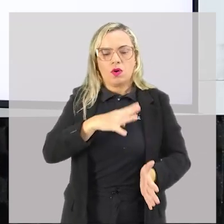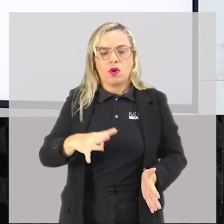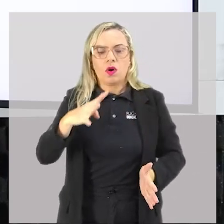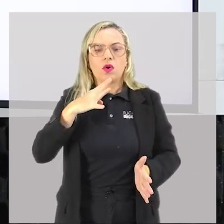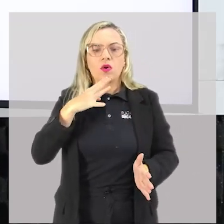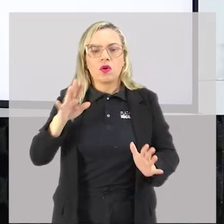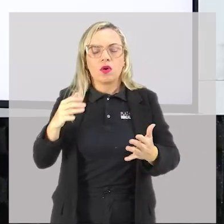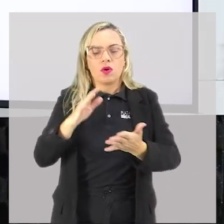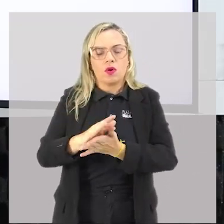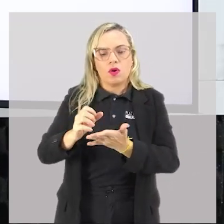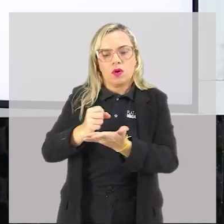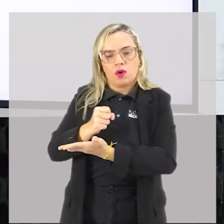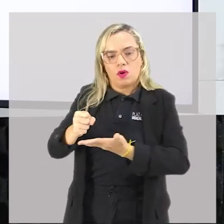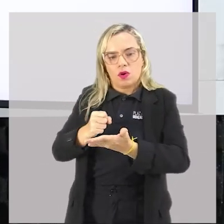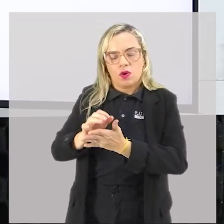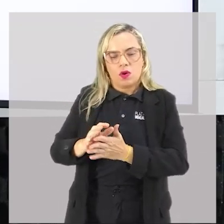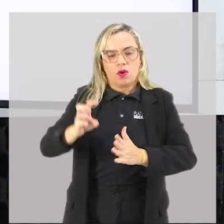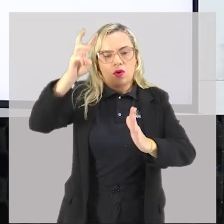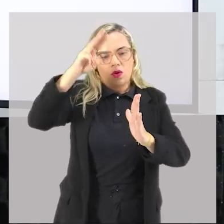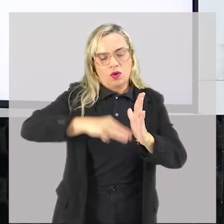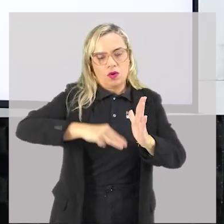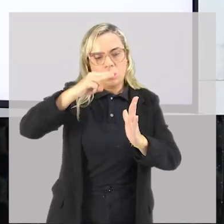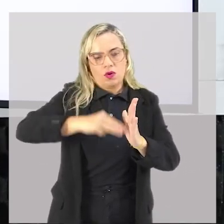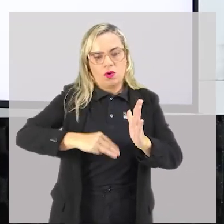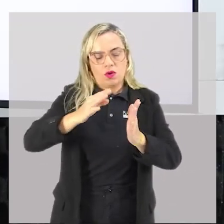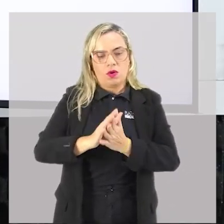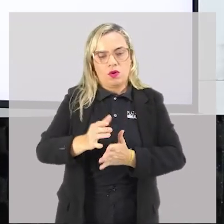são baseados nessa metodologia da